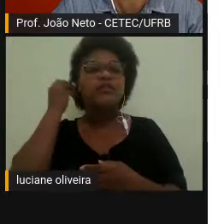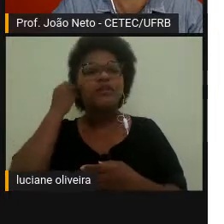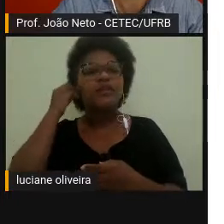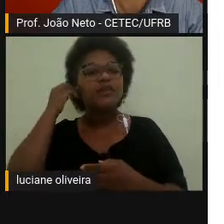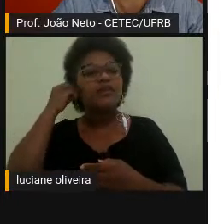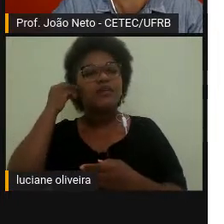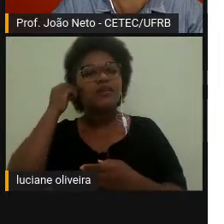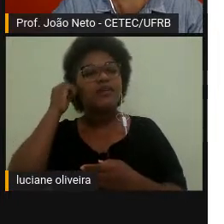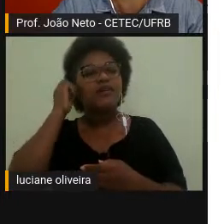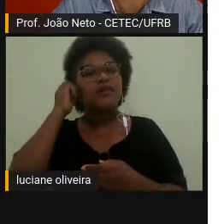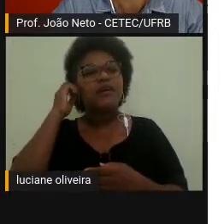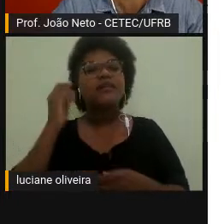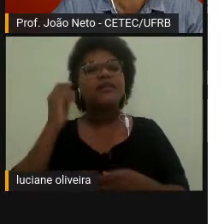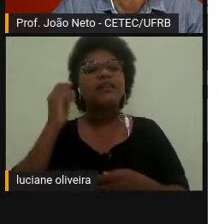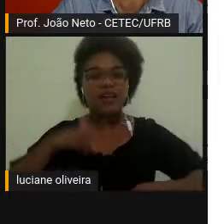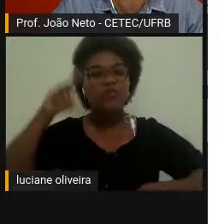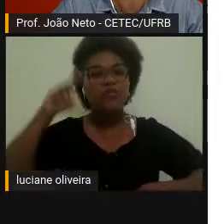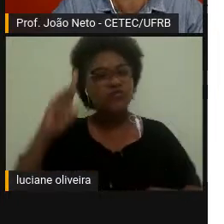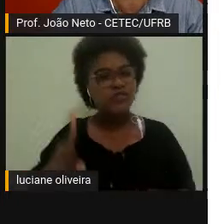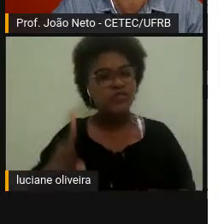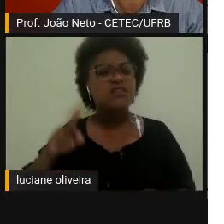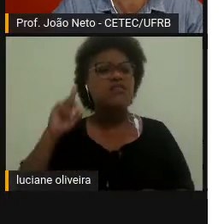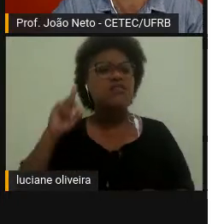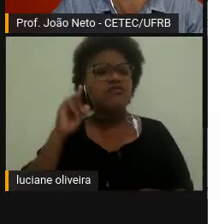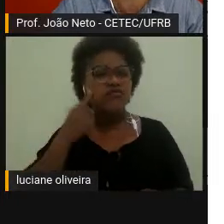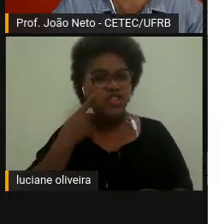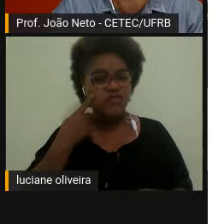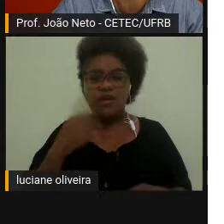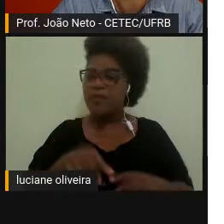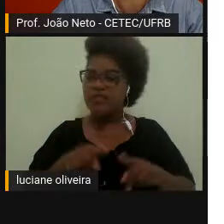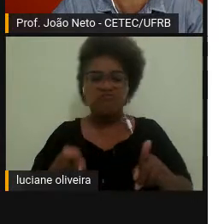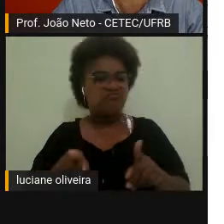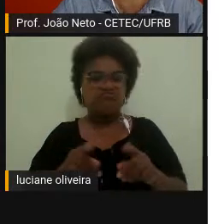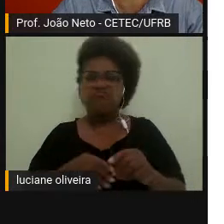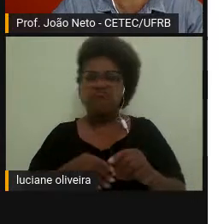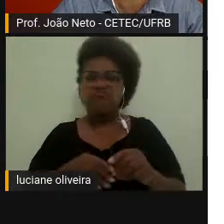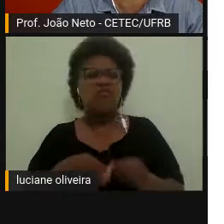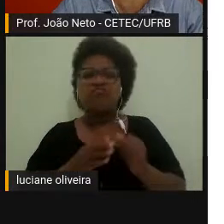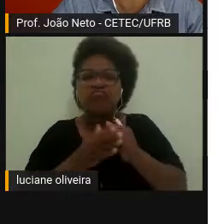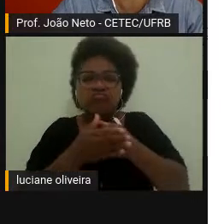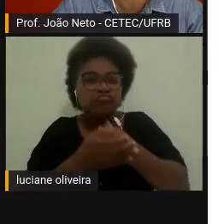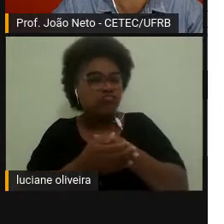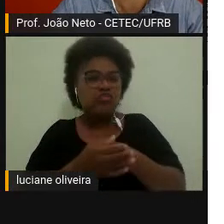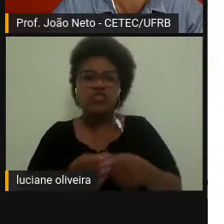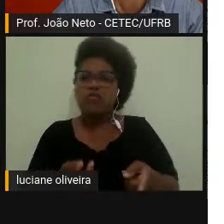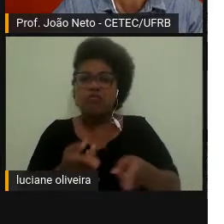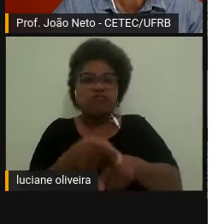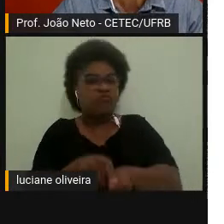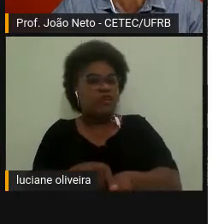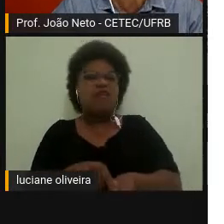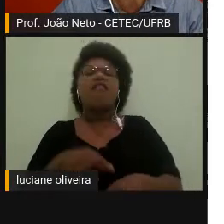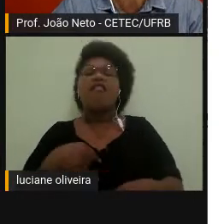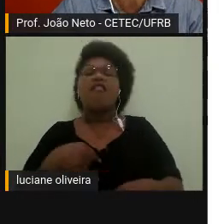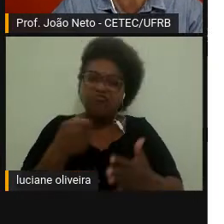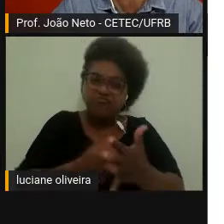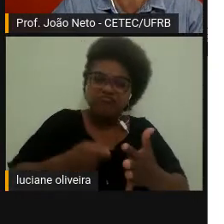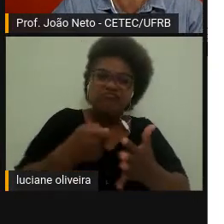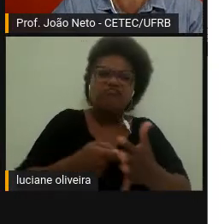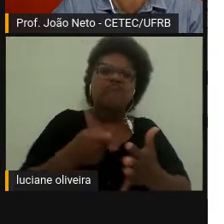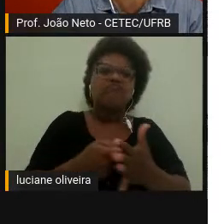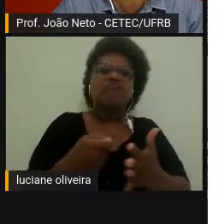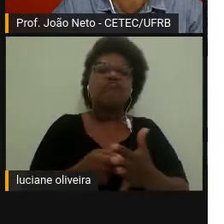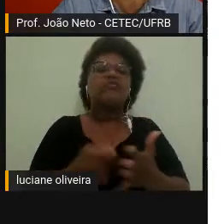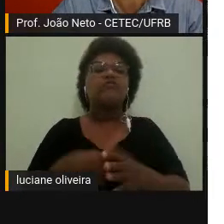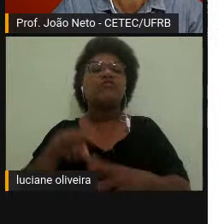EA não esconde isso pelo contrário ela ela é uma militante da questão da deficiência no Brasil